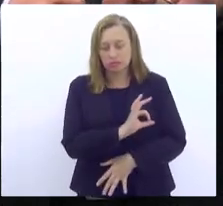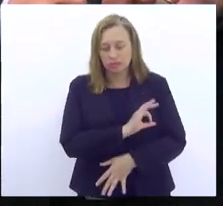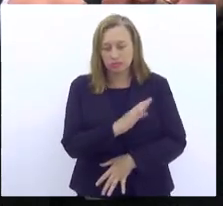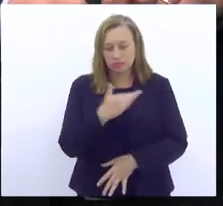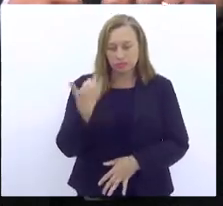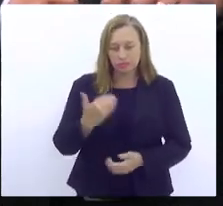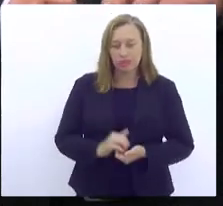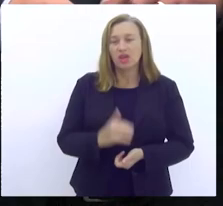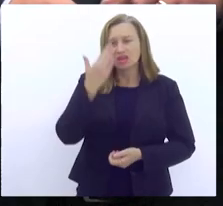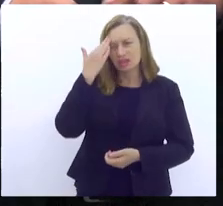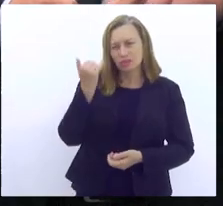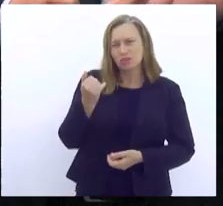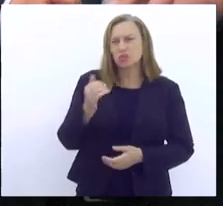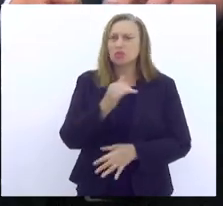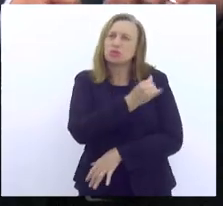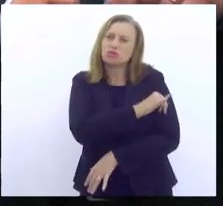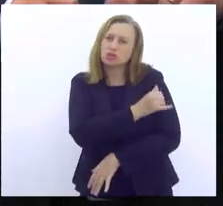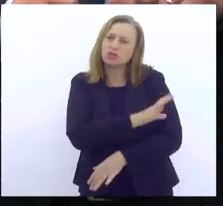que o Rio de Janeiro hoje vive